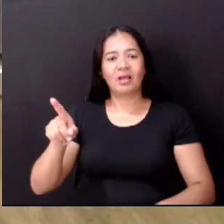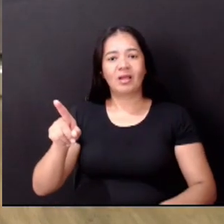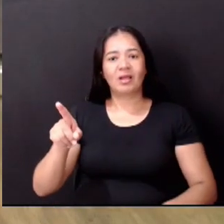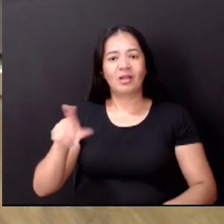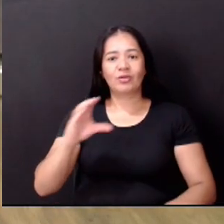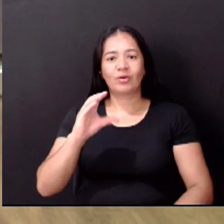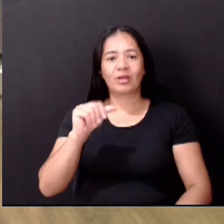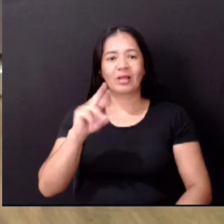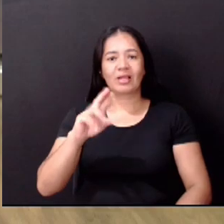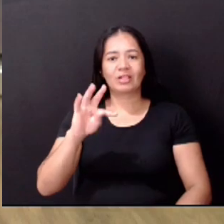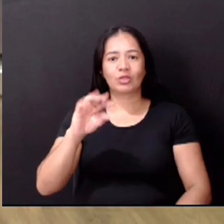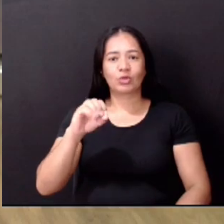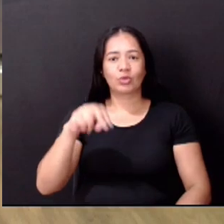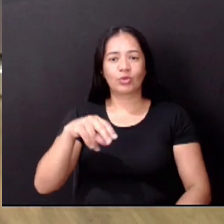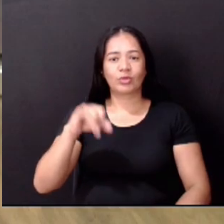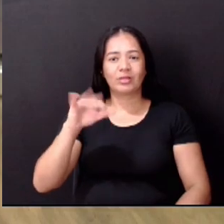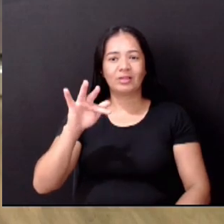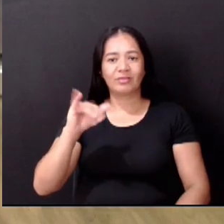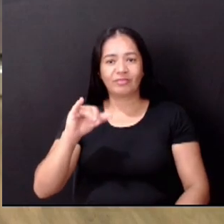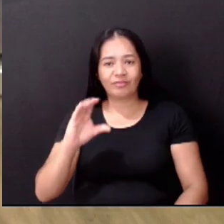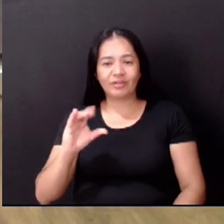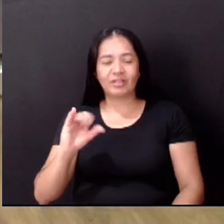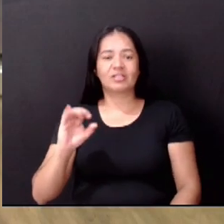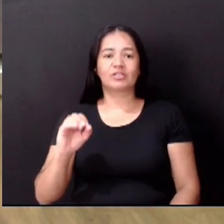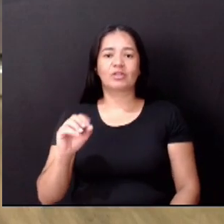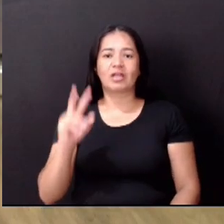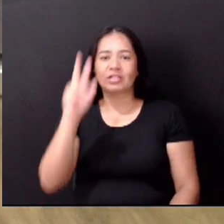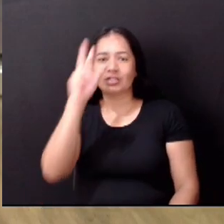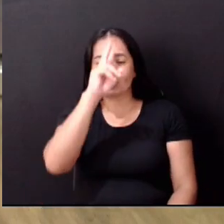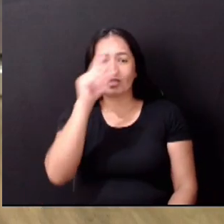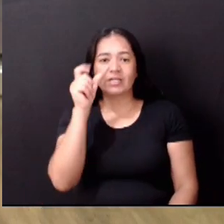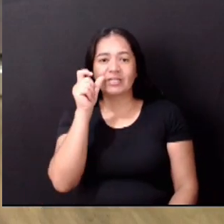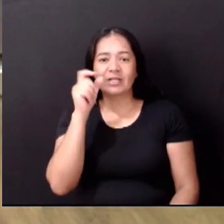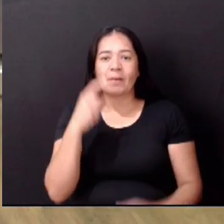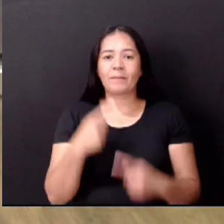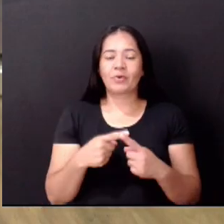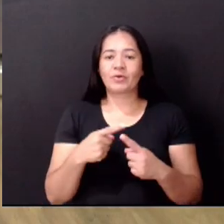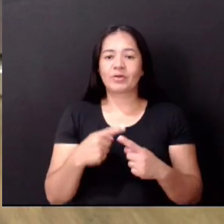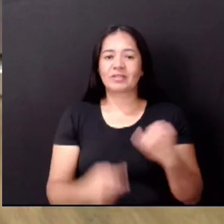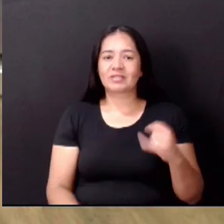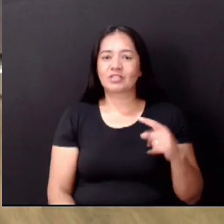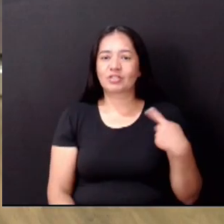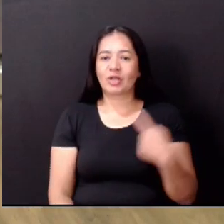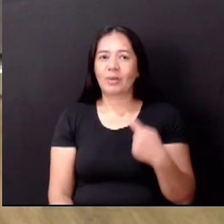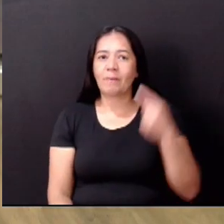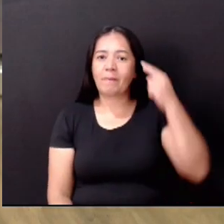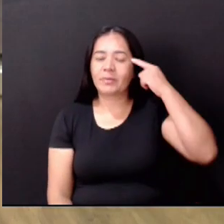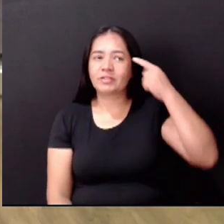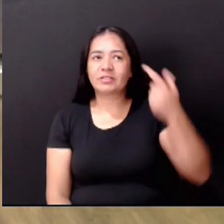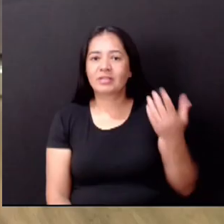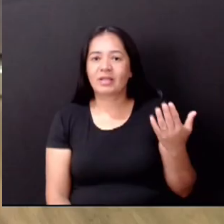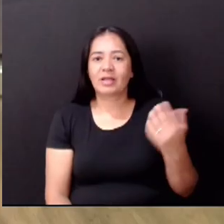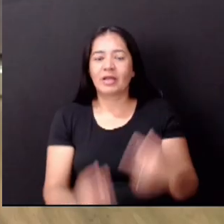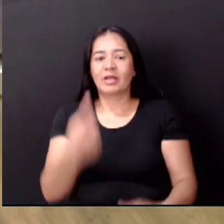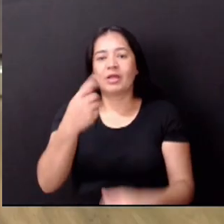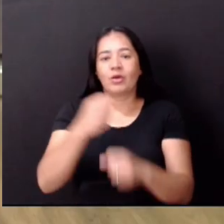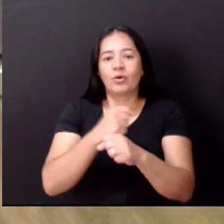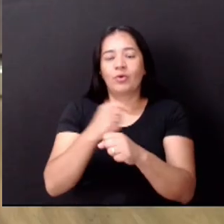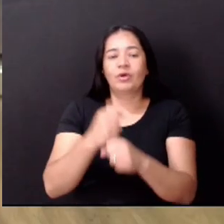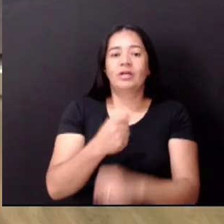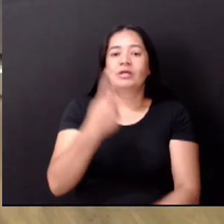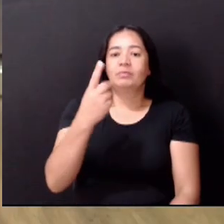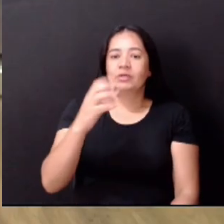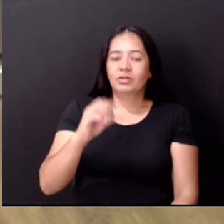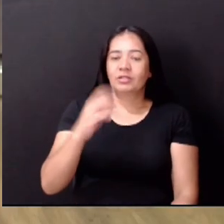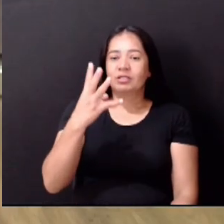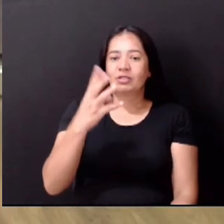também históricas muito interessantes, porque se a gente pensar, 40 foi logo ontem, né? Ele foi pioneiro para muita coisa, mas também